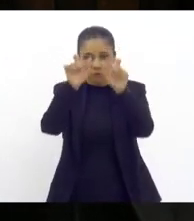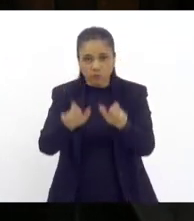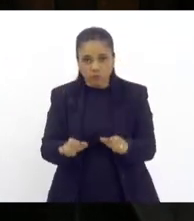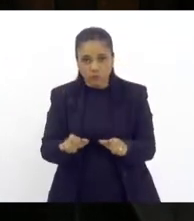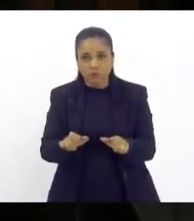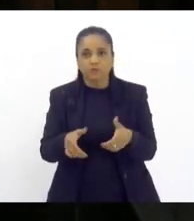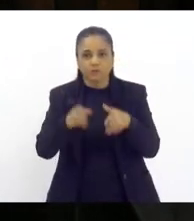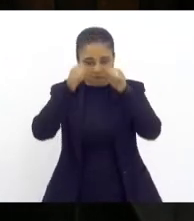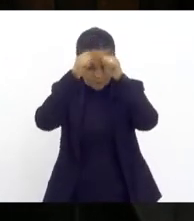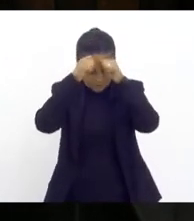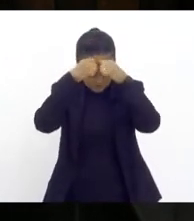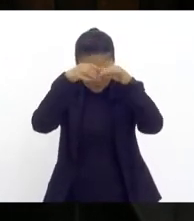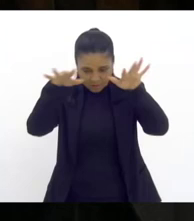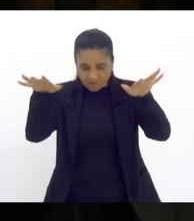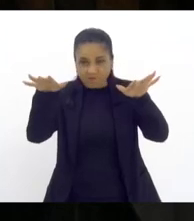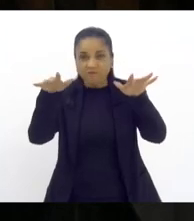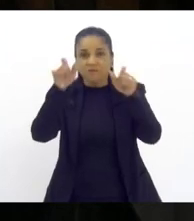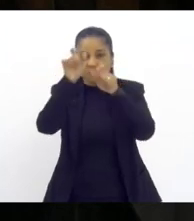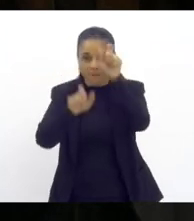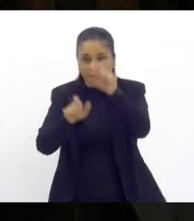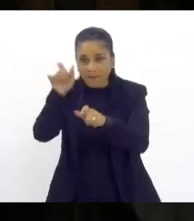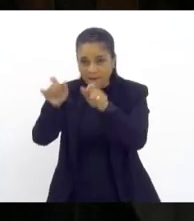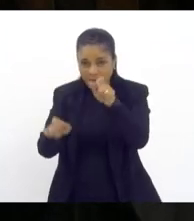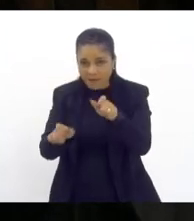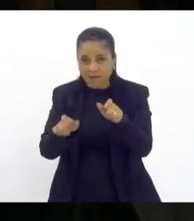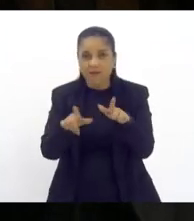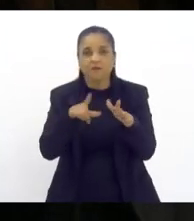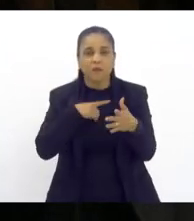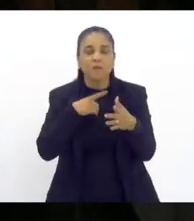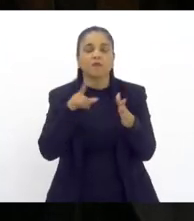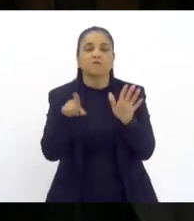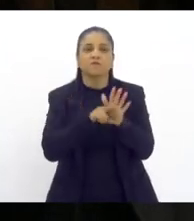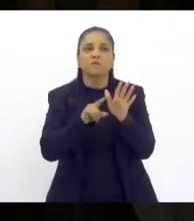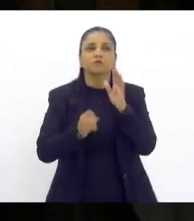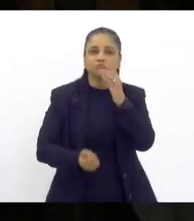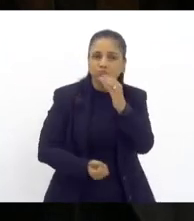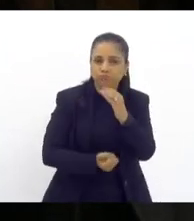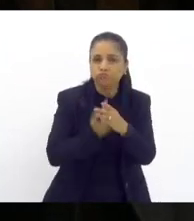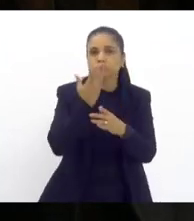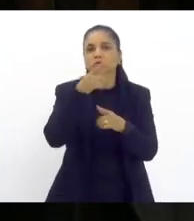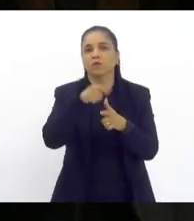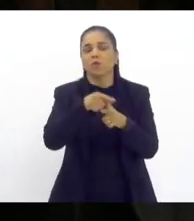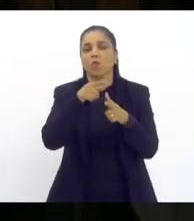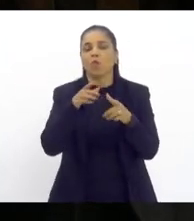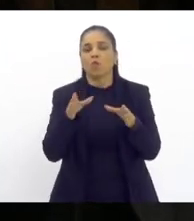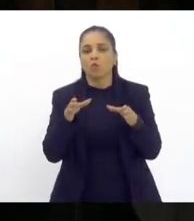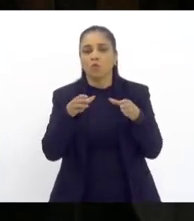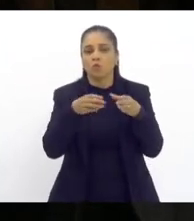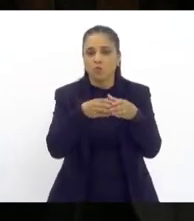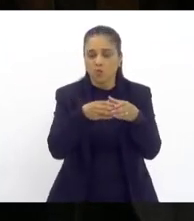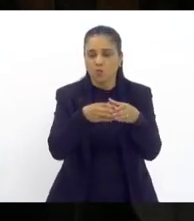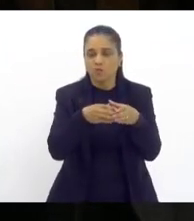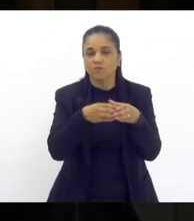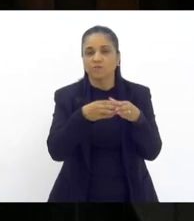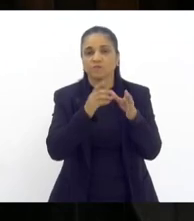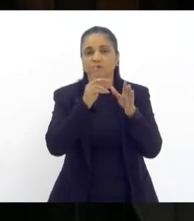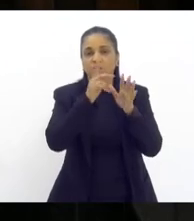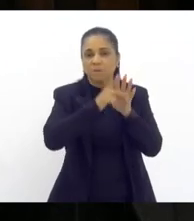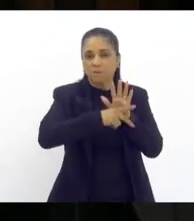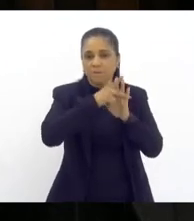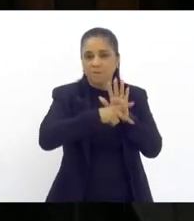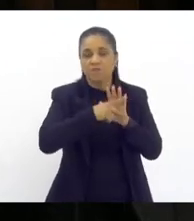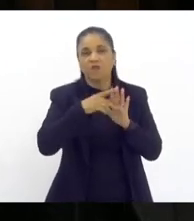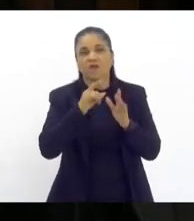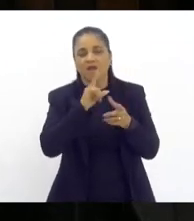um procedimento de bloco de projetos aprovados na CCJ, que são aqueles, seguindo a literalidade do artigo